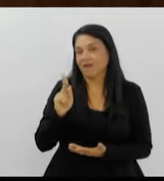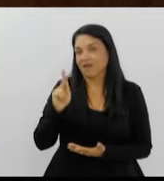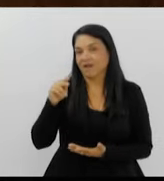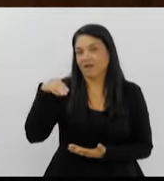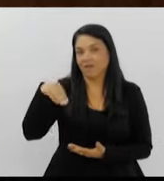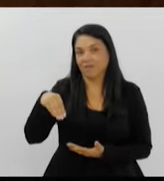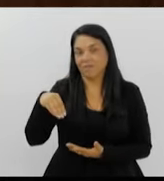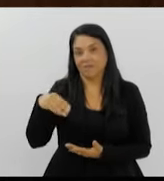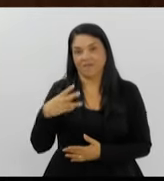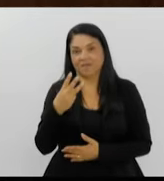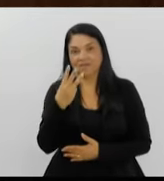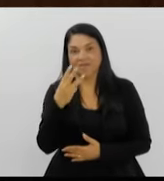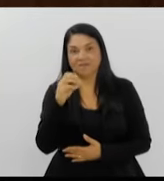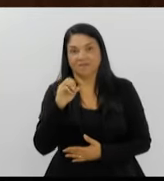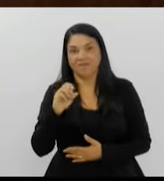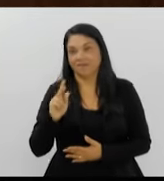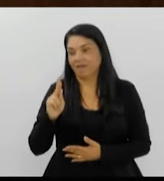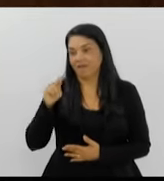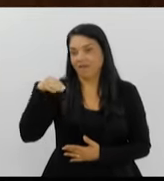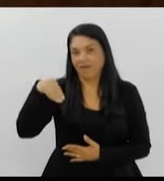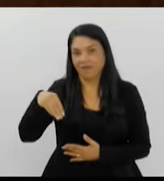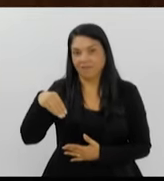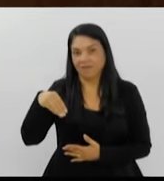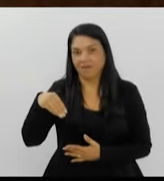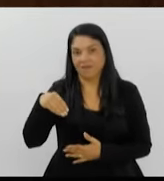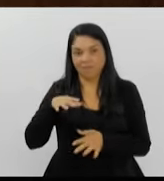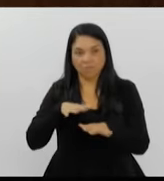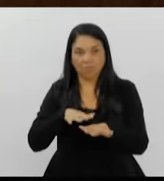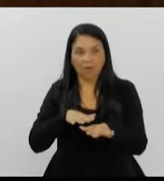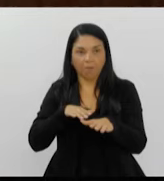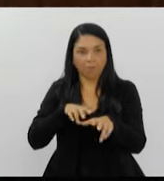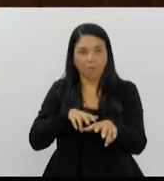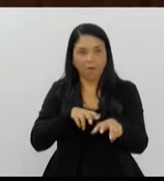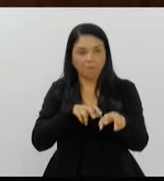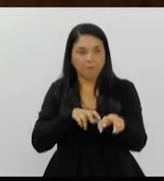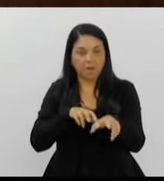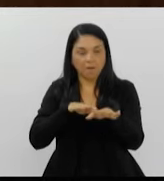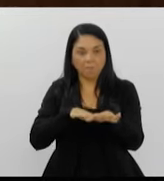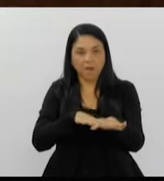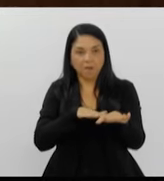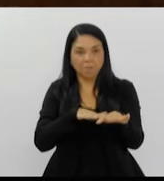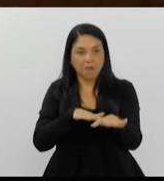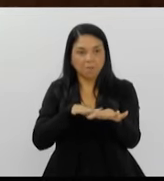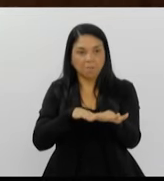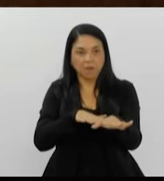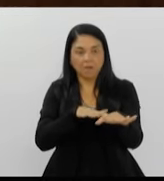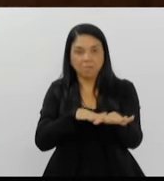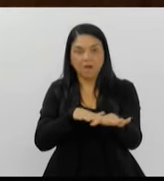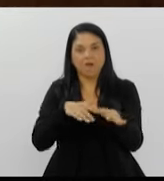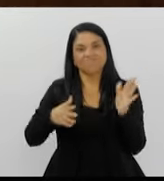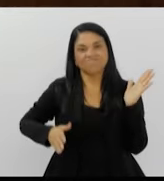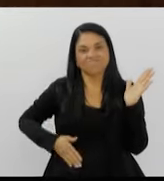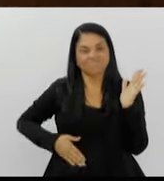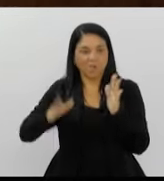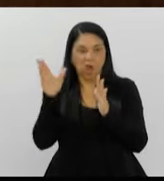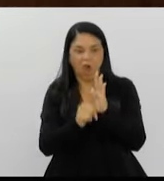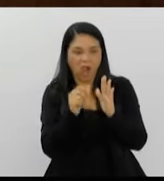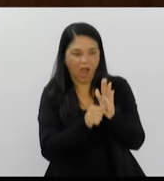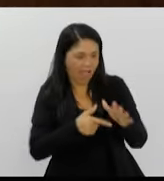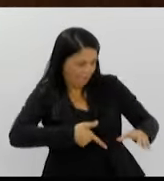km naida Brasil virando isca na mão de vagabundo ou